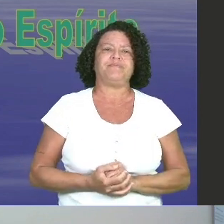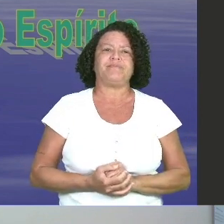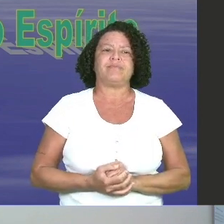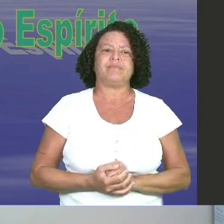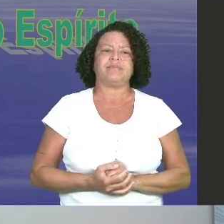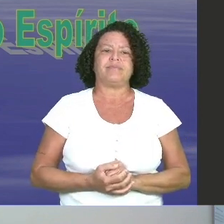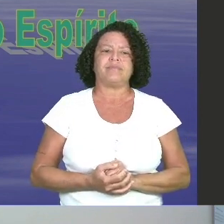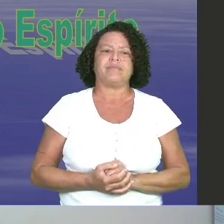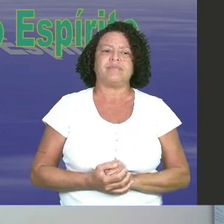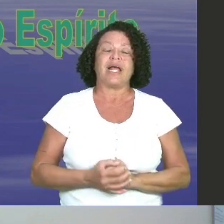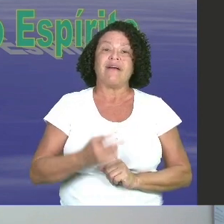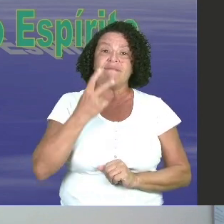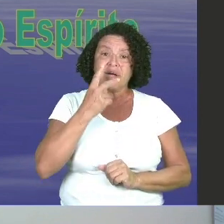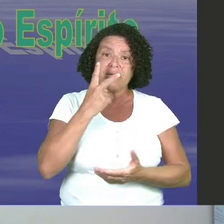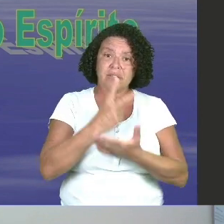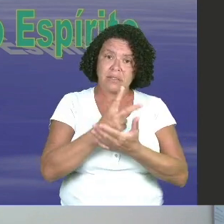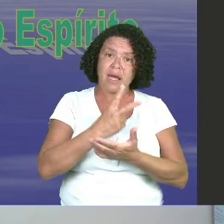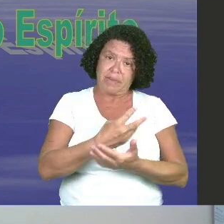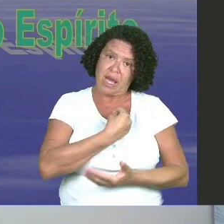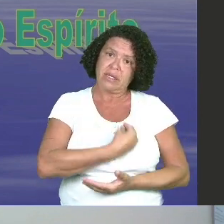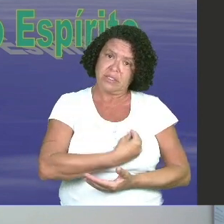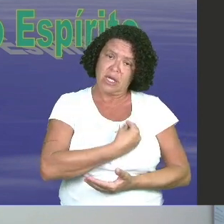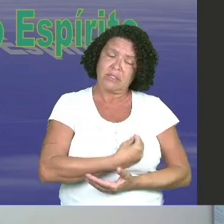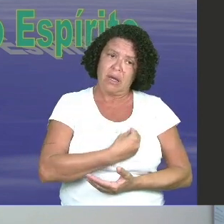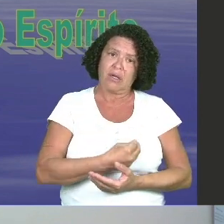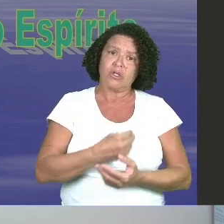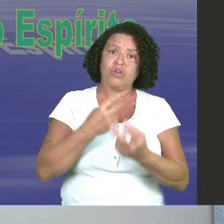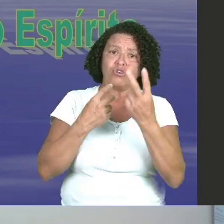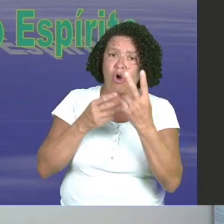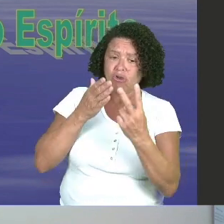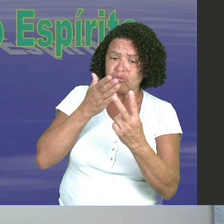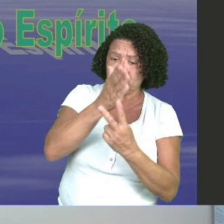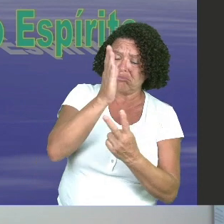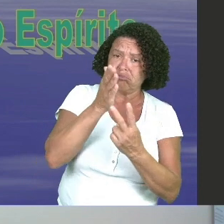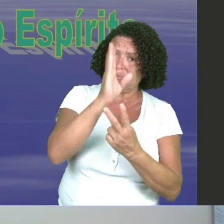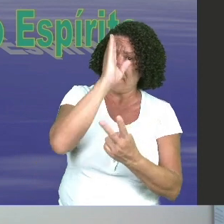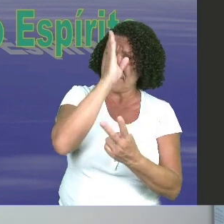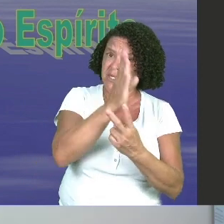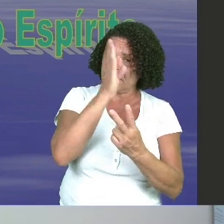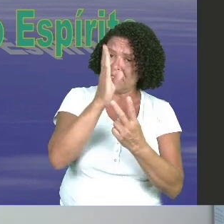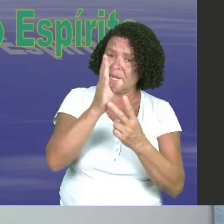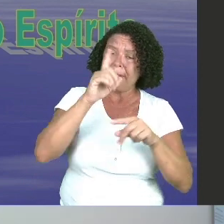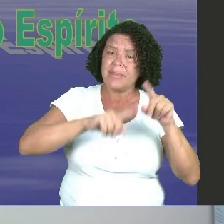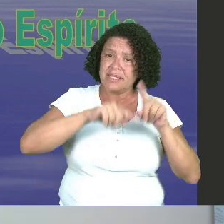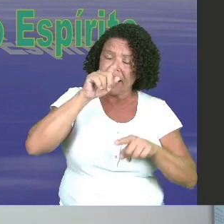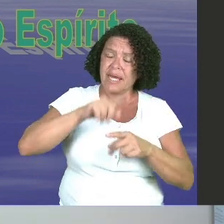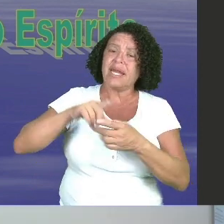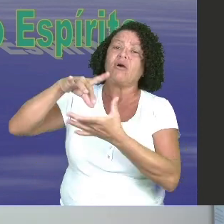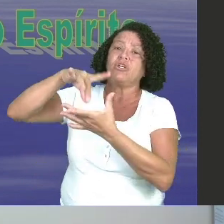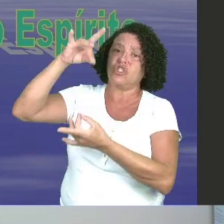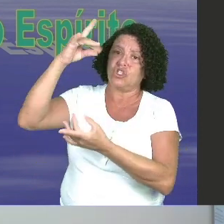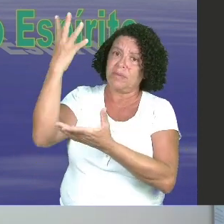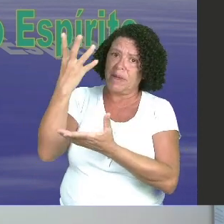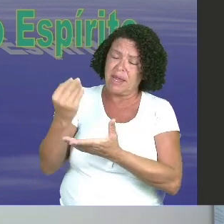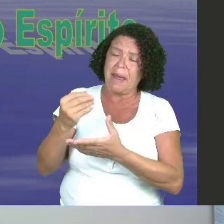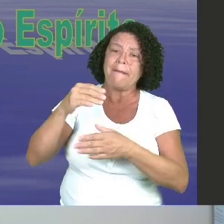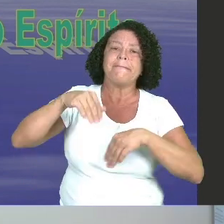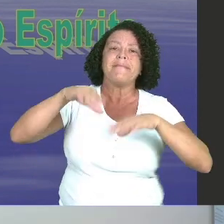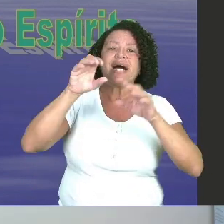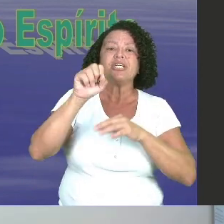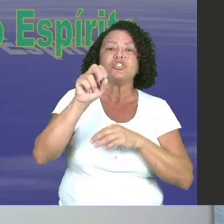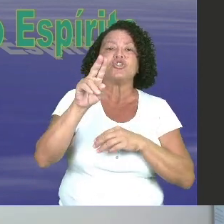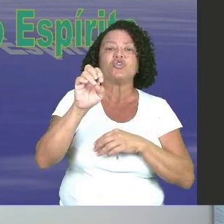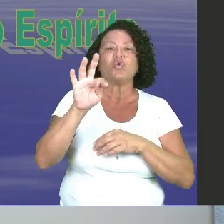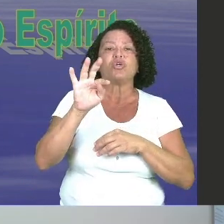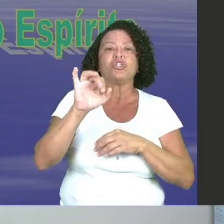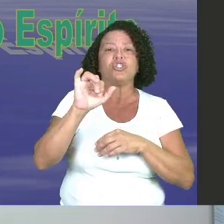se considerar sempre a existência dos dois princípios, material e espiritual, podendo ser mais sutil, como a